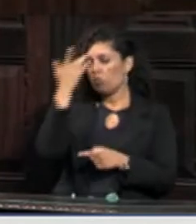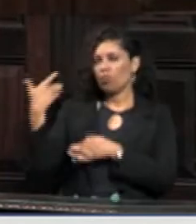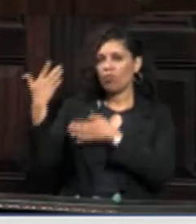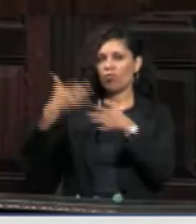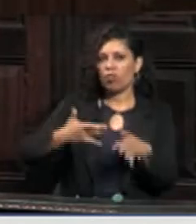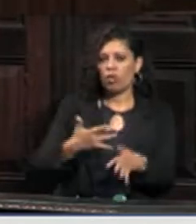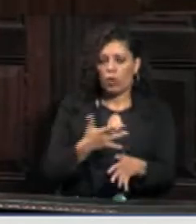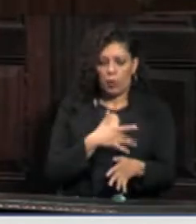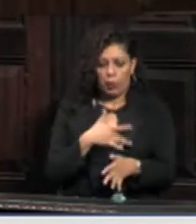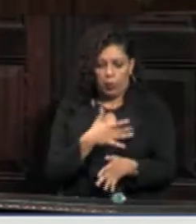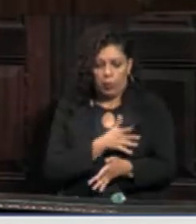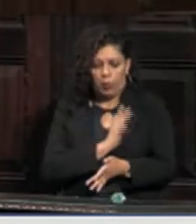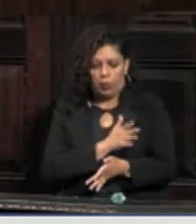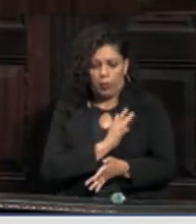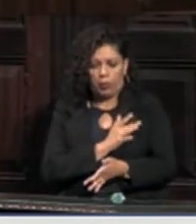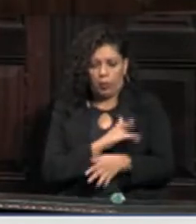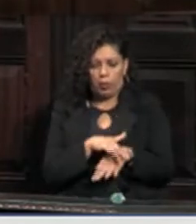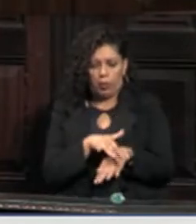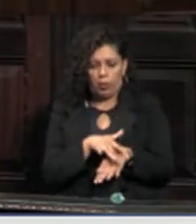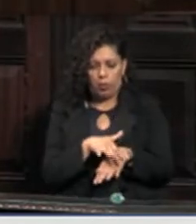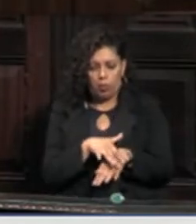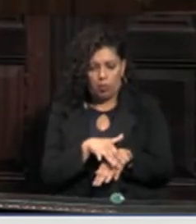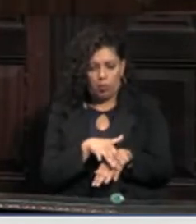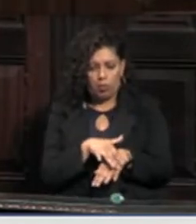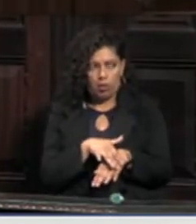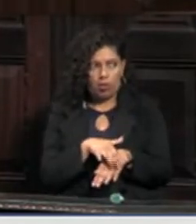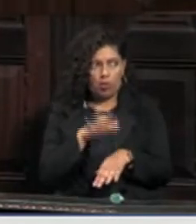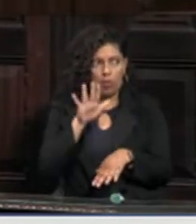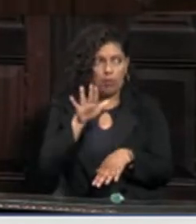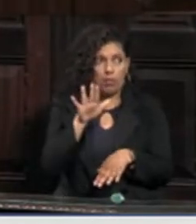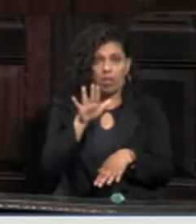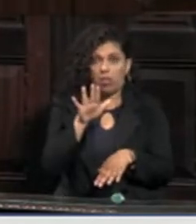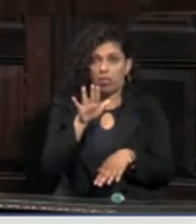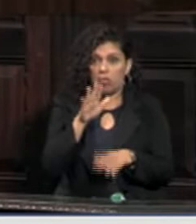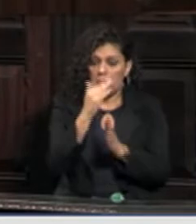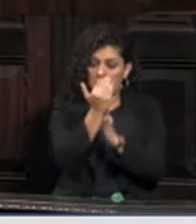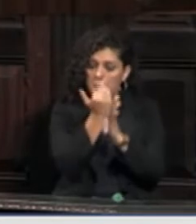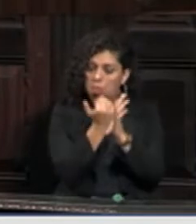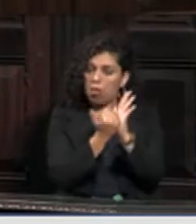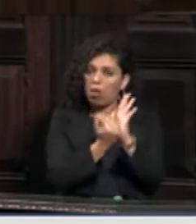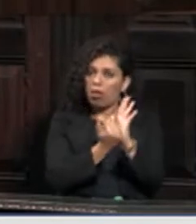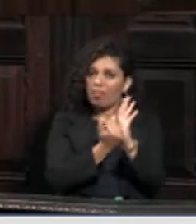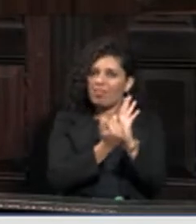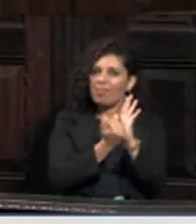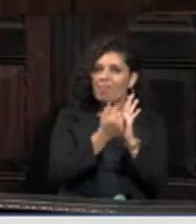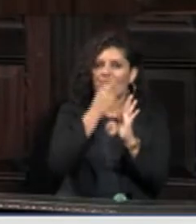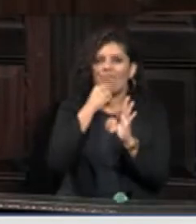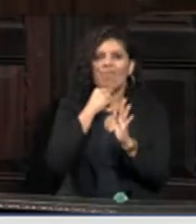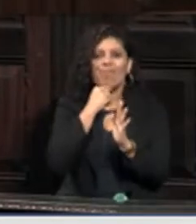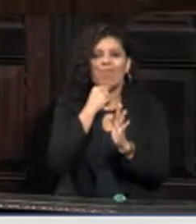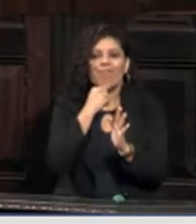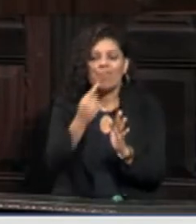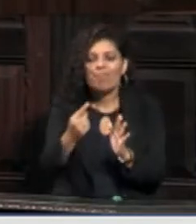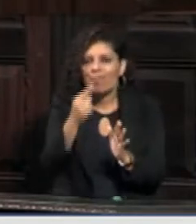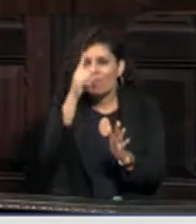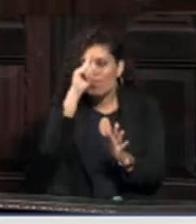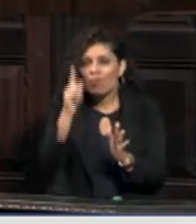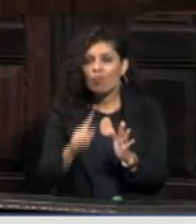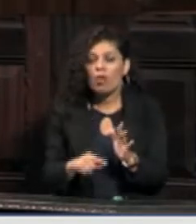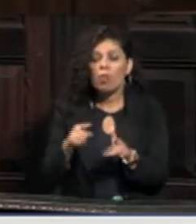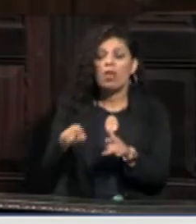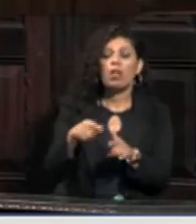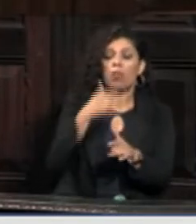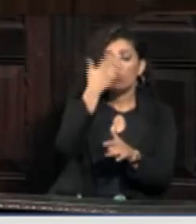precisa fazer os exames de cateterismo e não tem a vaga na saúde secundária. Eles ficam ocupando um leito